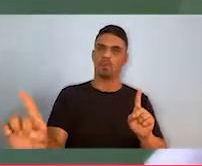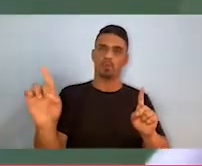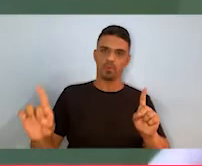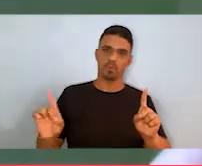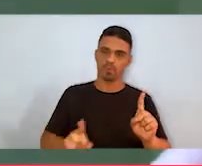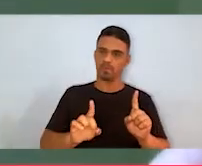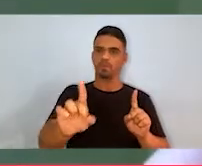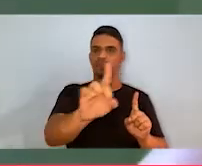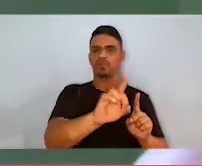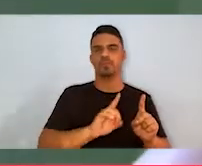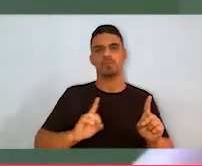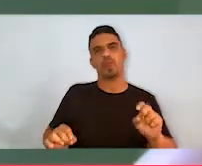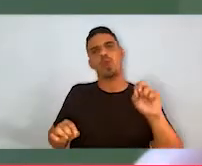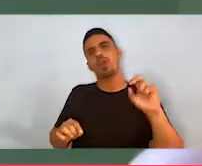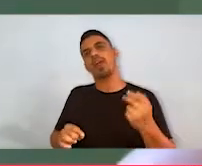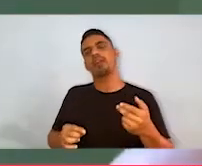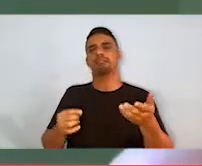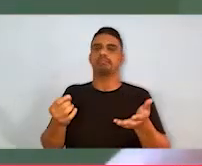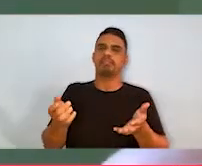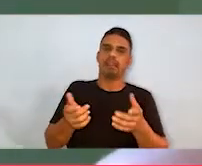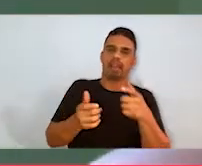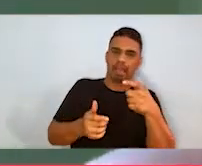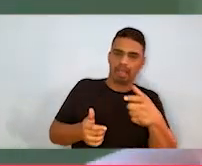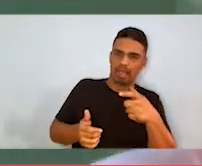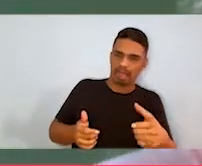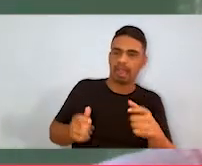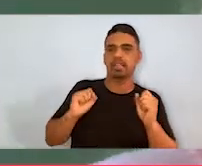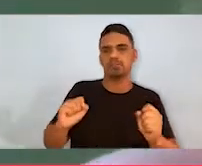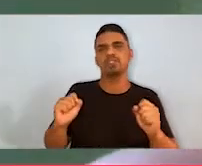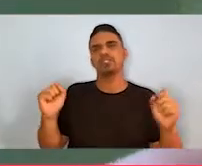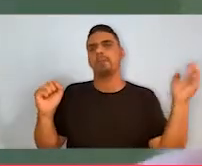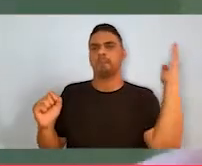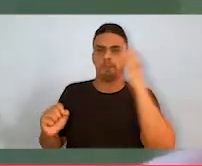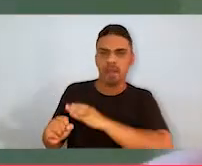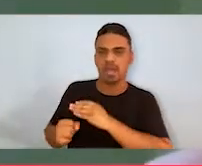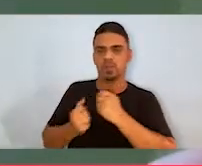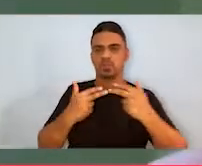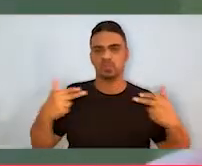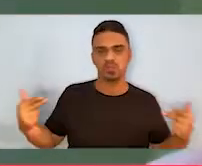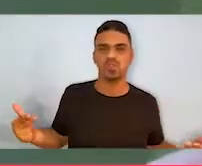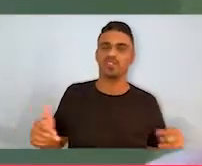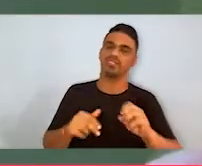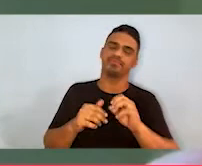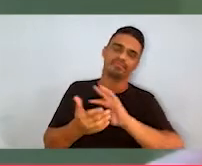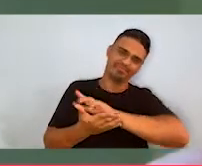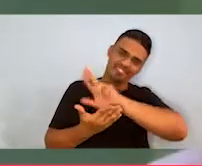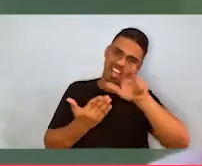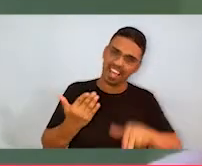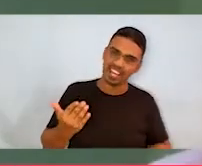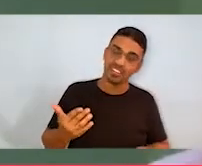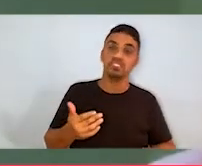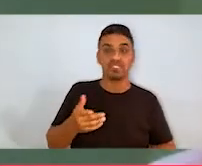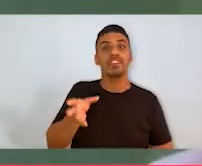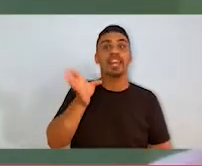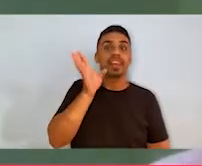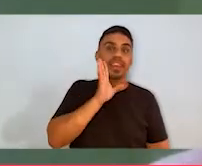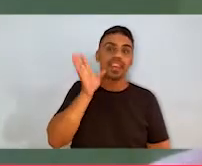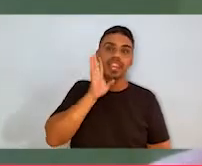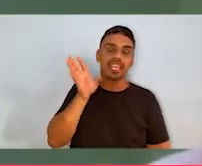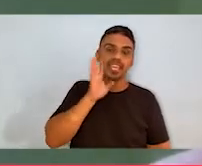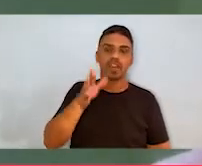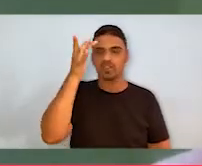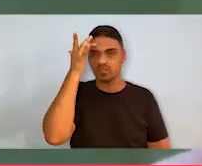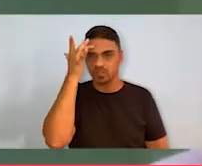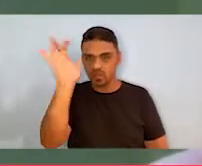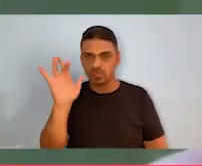eram terreno, era maldição, eram outras coisas, então, por aí. E nesse caso do cliente estava ficando bem legal, eu não sei